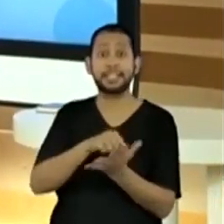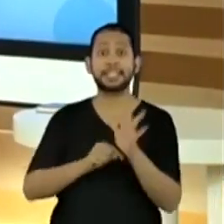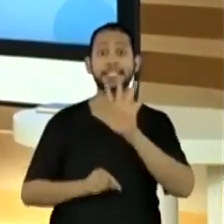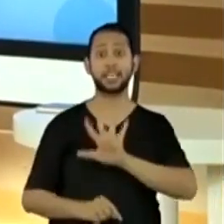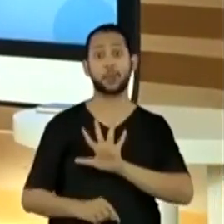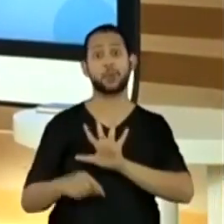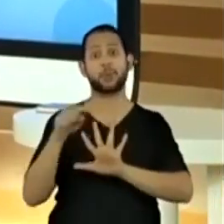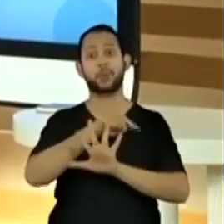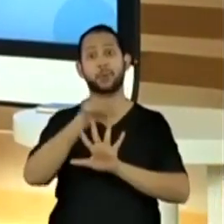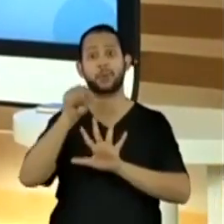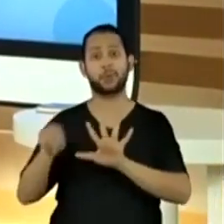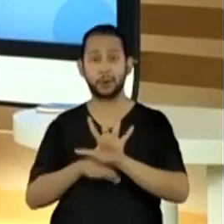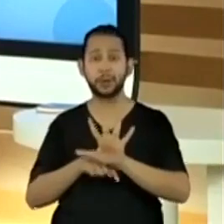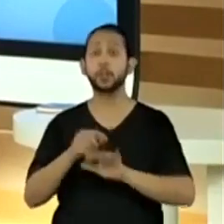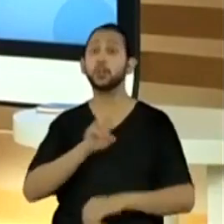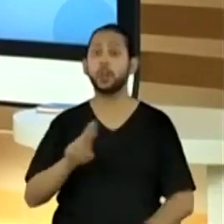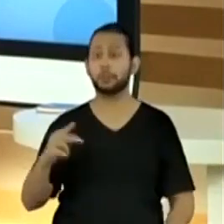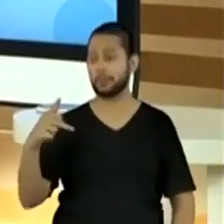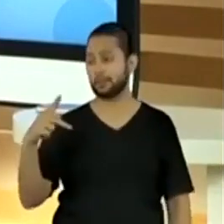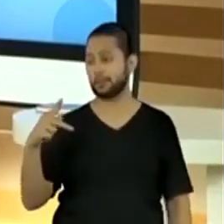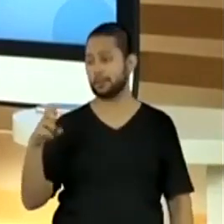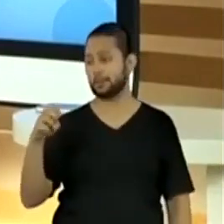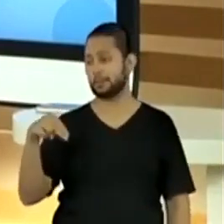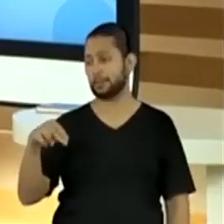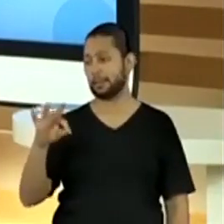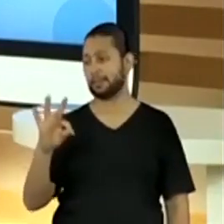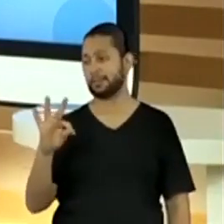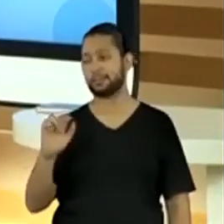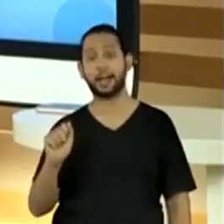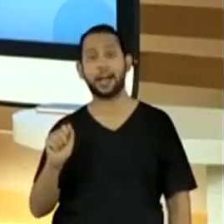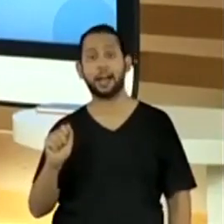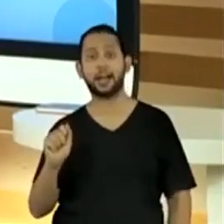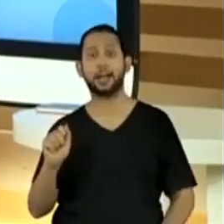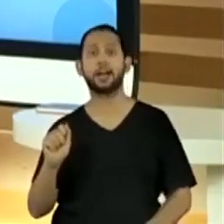um pentágono. Pentágono porque tem 5